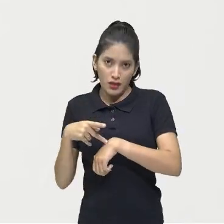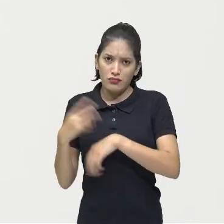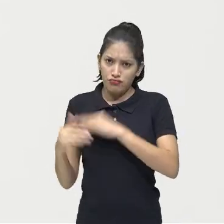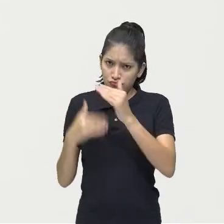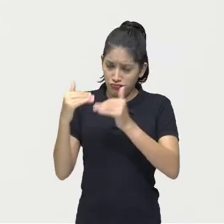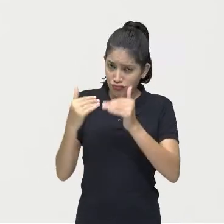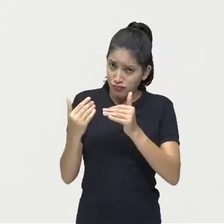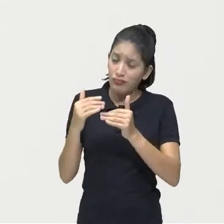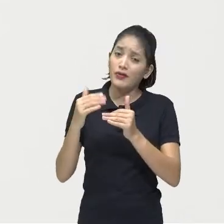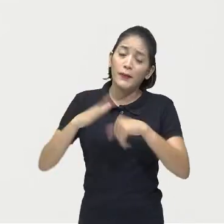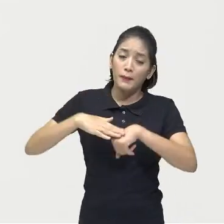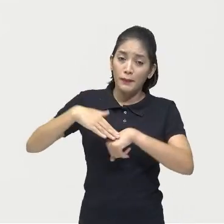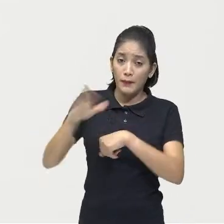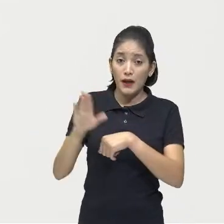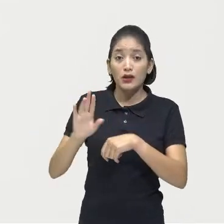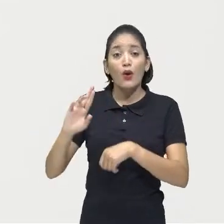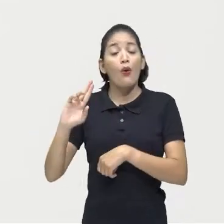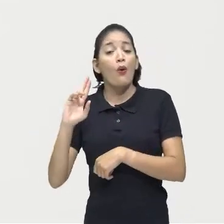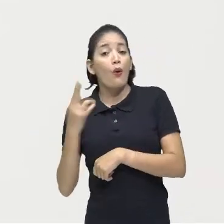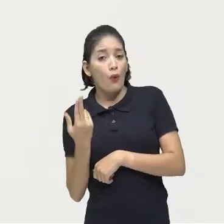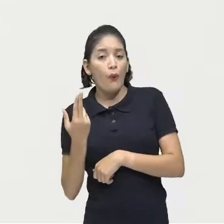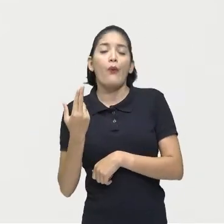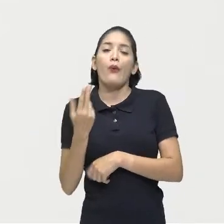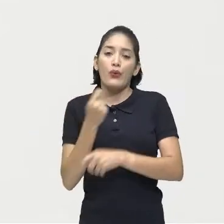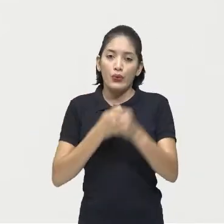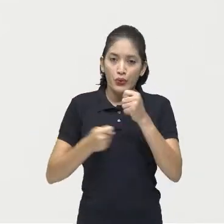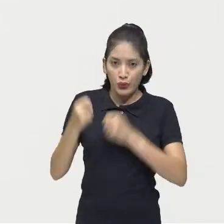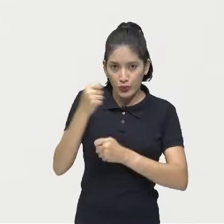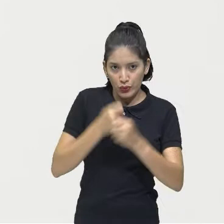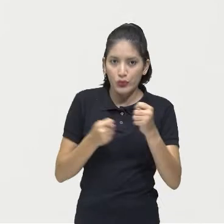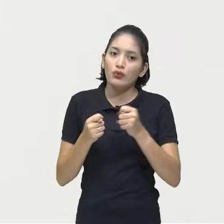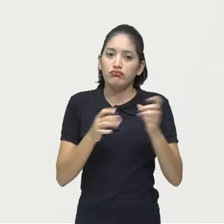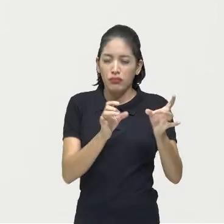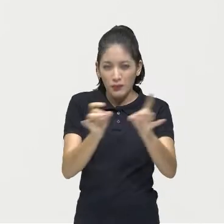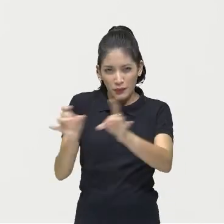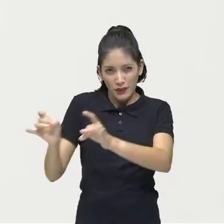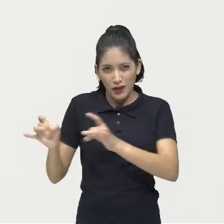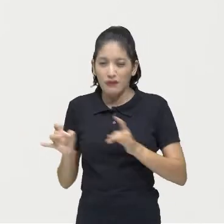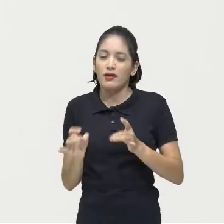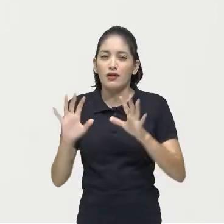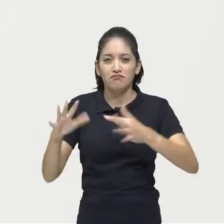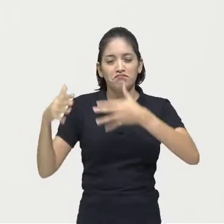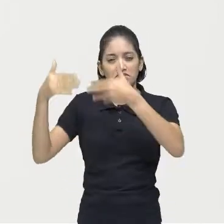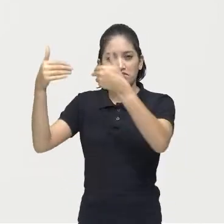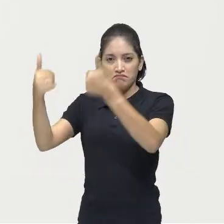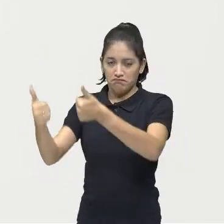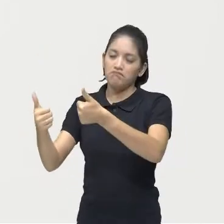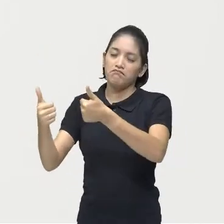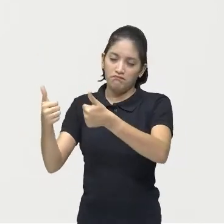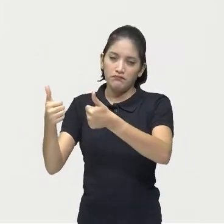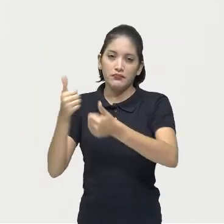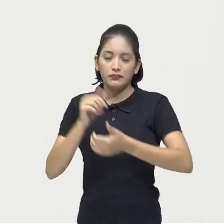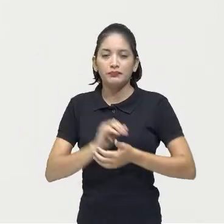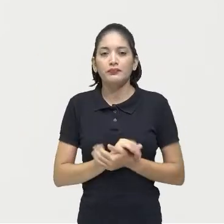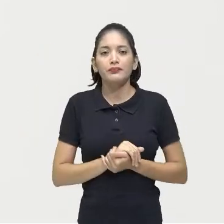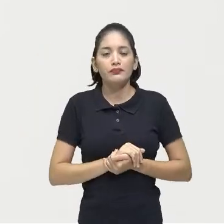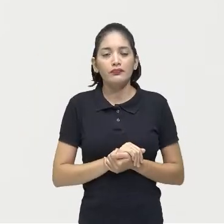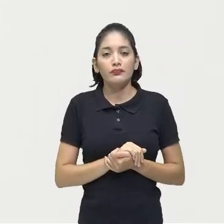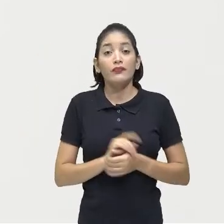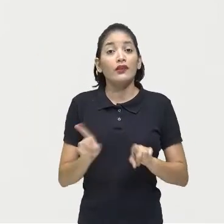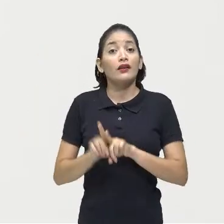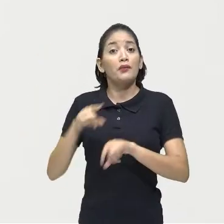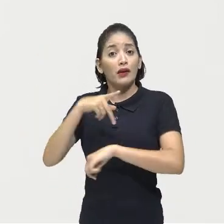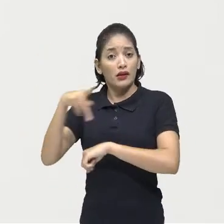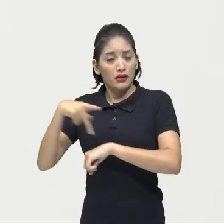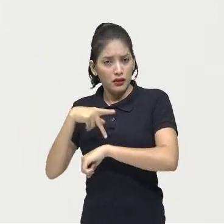desenvolvidos ou de economia de mercado consolidado, né? Onde a gente tem uma economia mais consolidada,